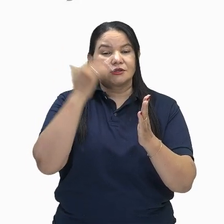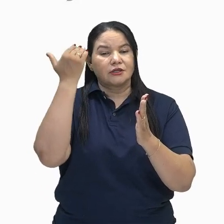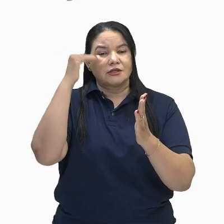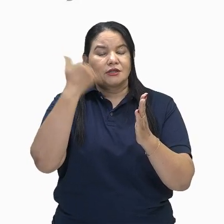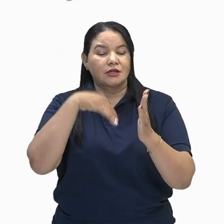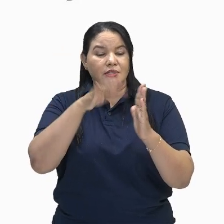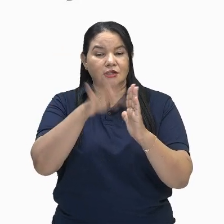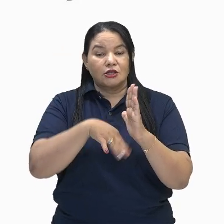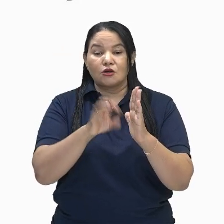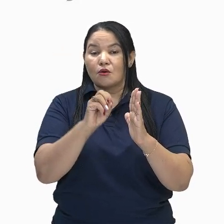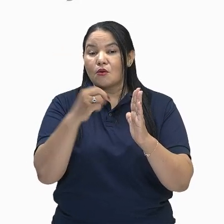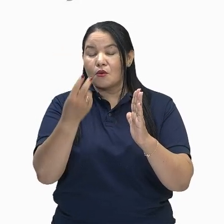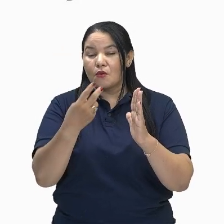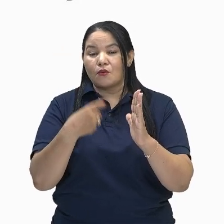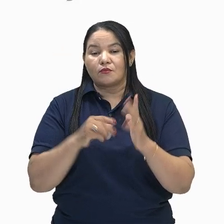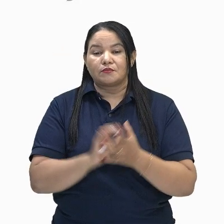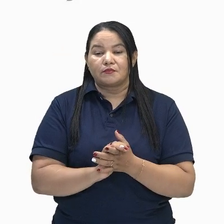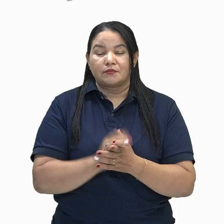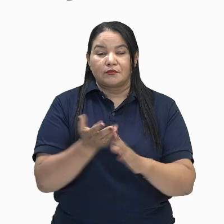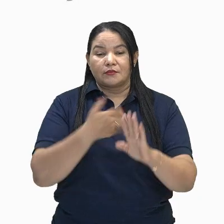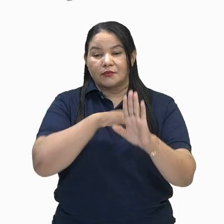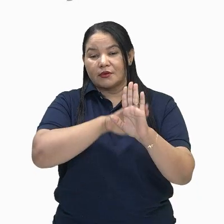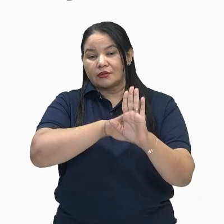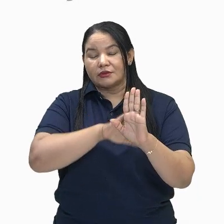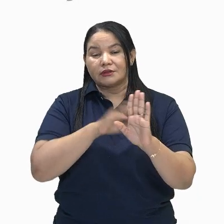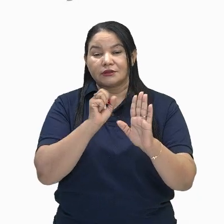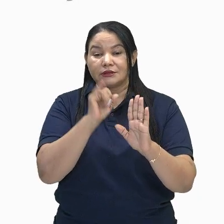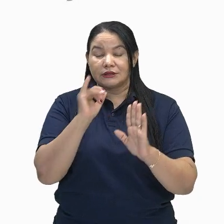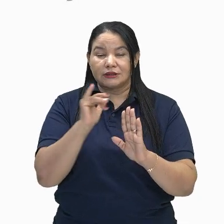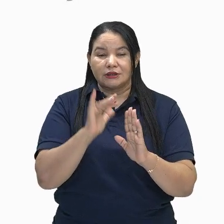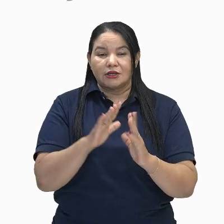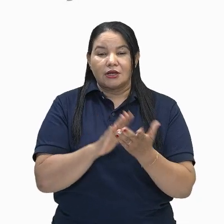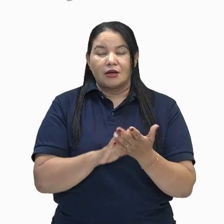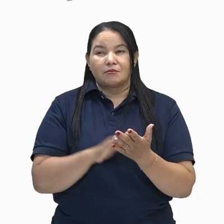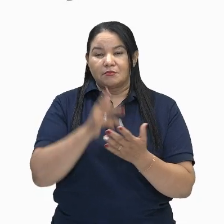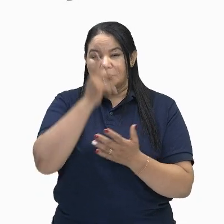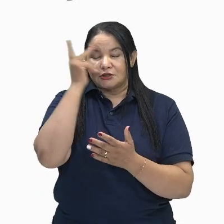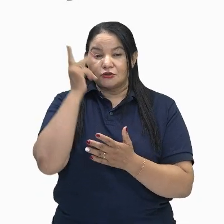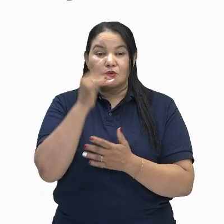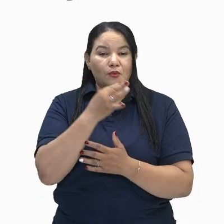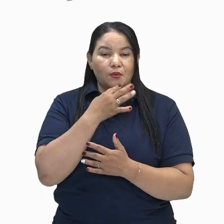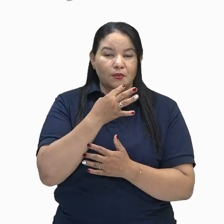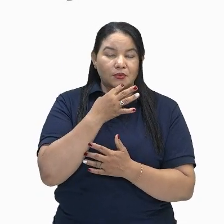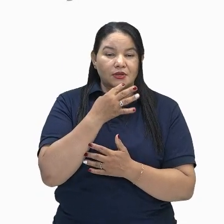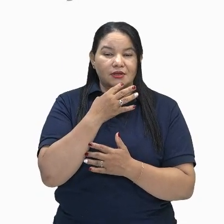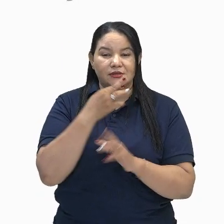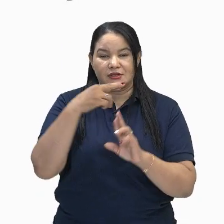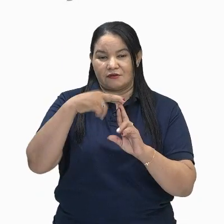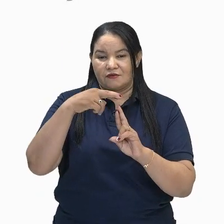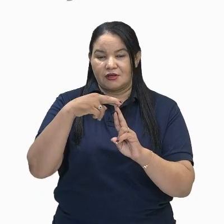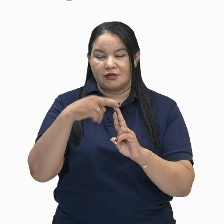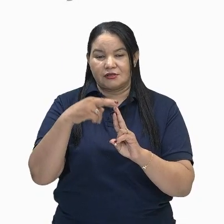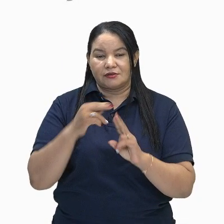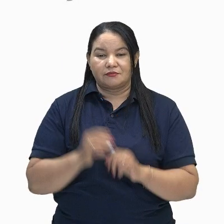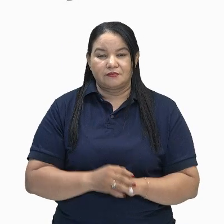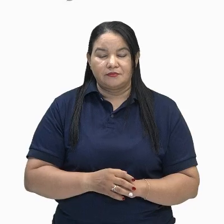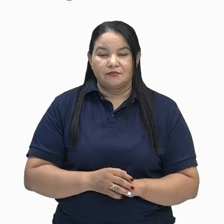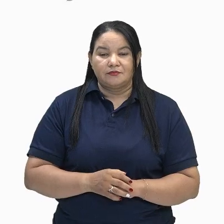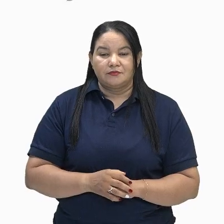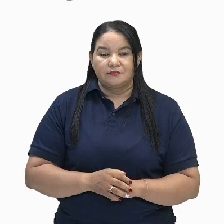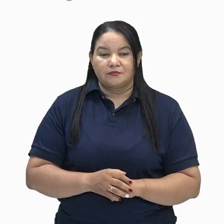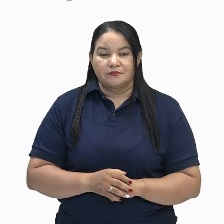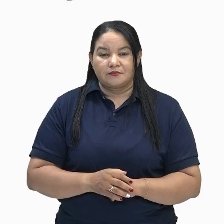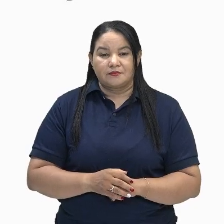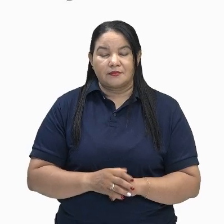modo implícito, sendo identificada somente por quem já conhece a referência. Então, aqui,